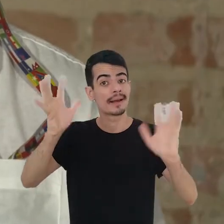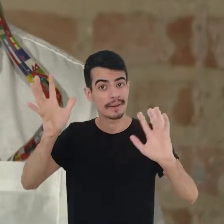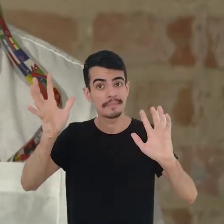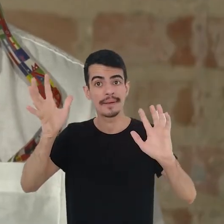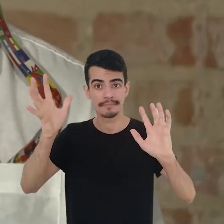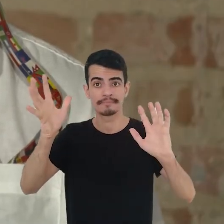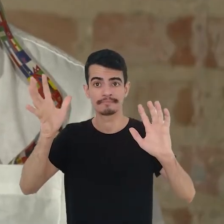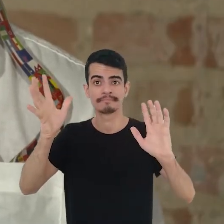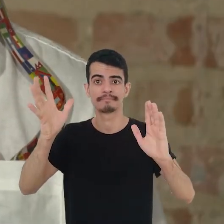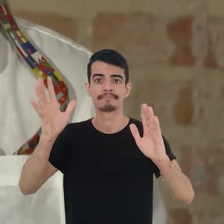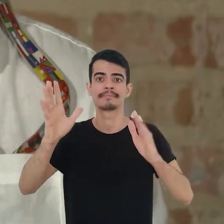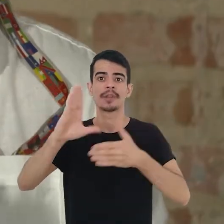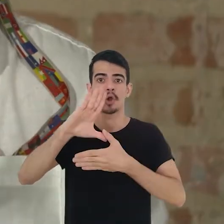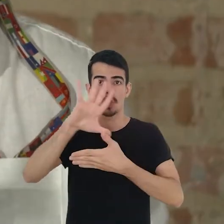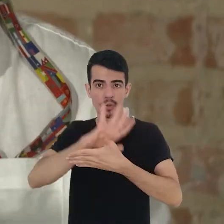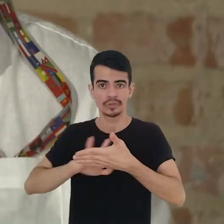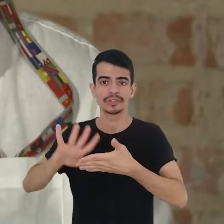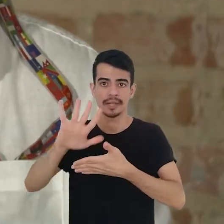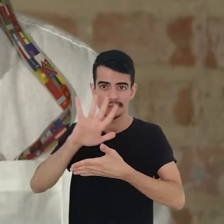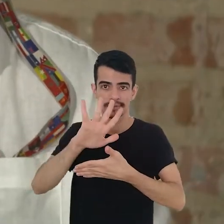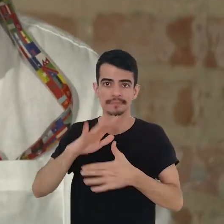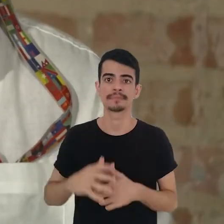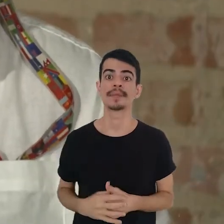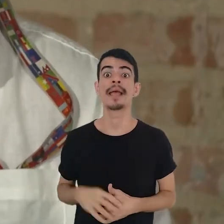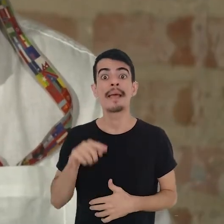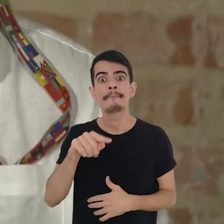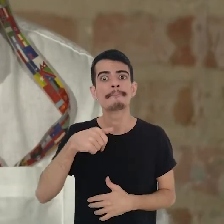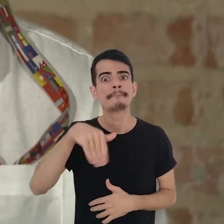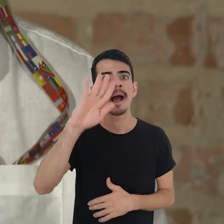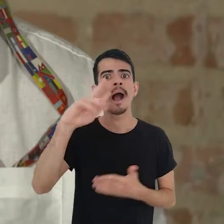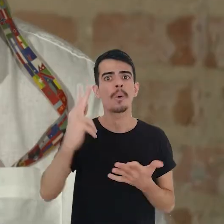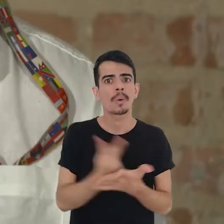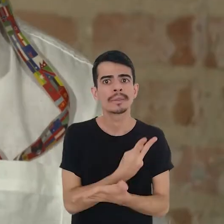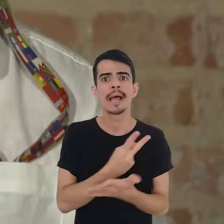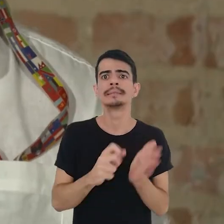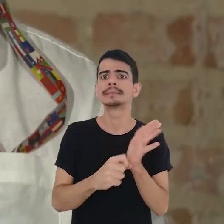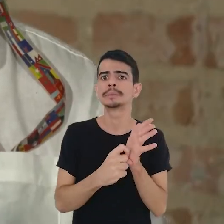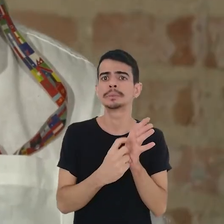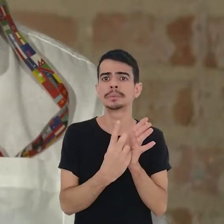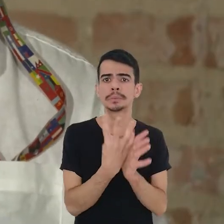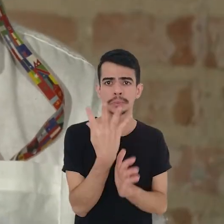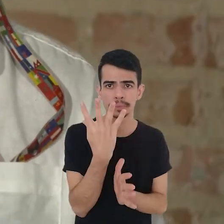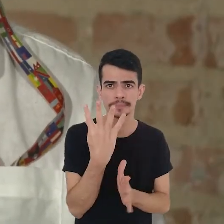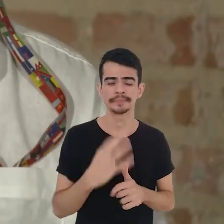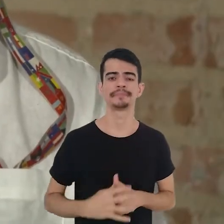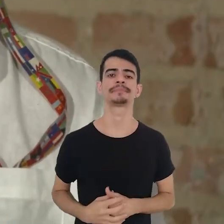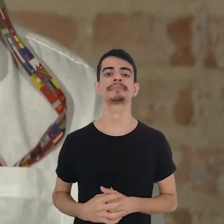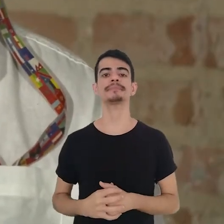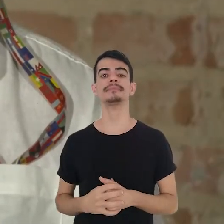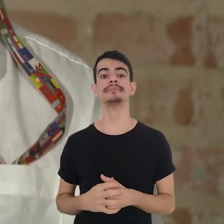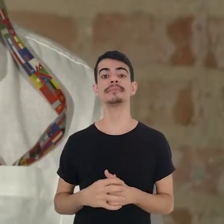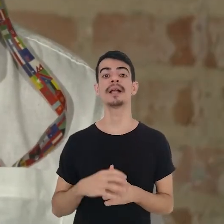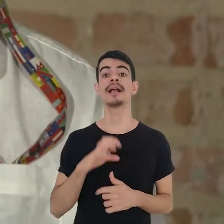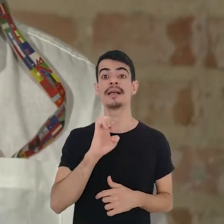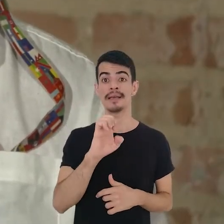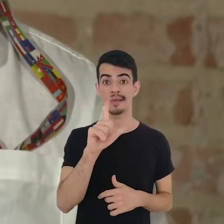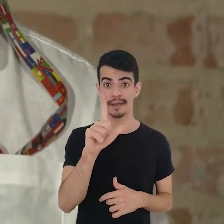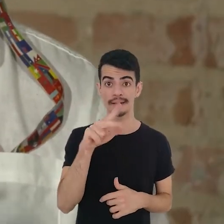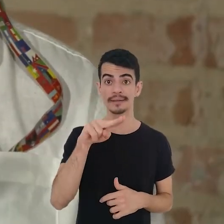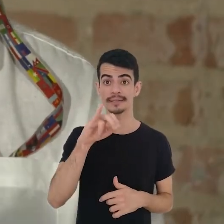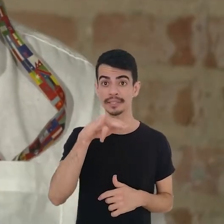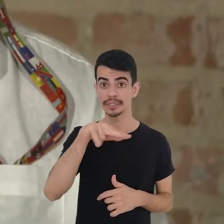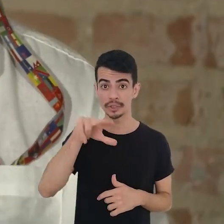do nosso continente, ele também está mais ativo. Então, além do El Niño estar mais ativo,